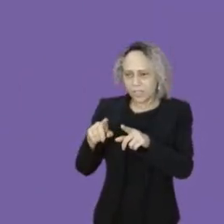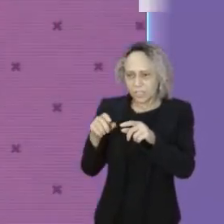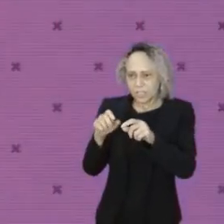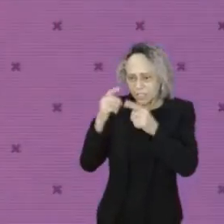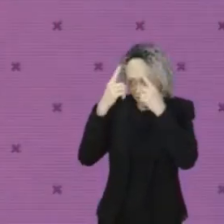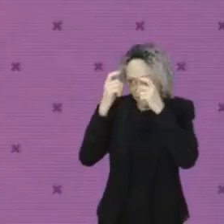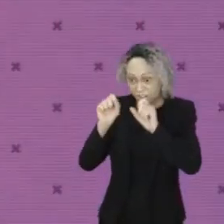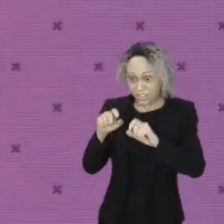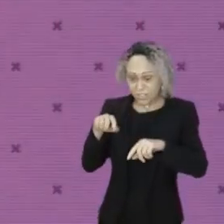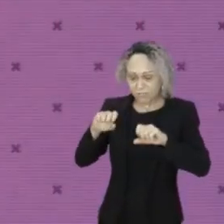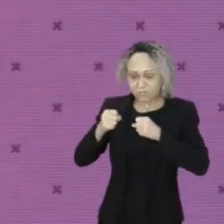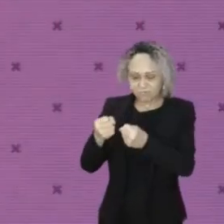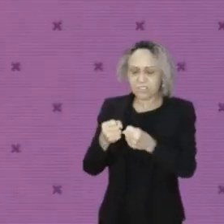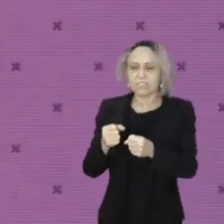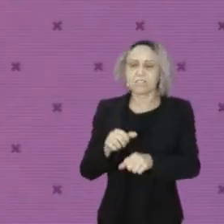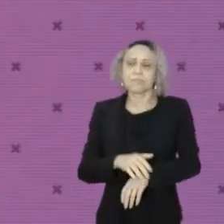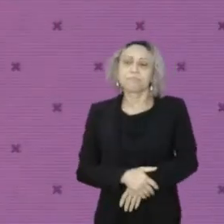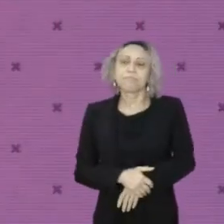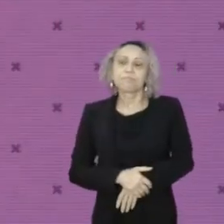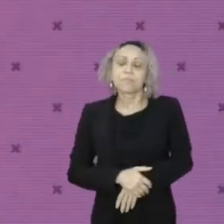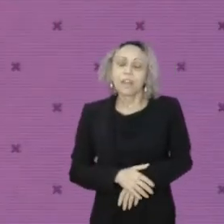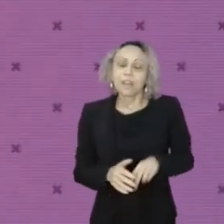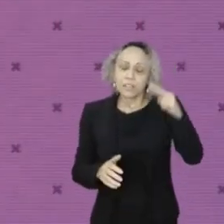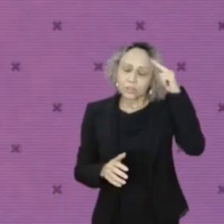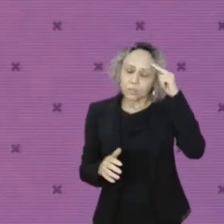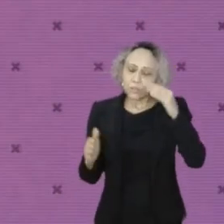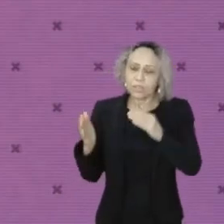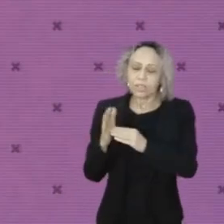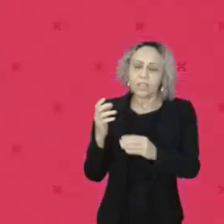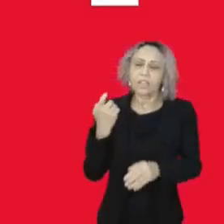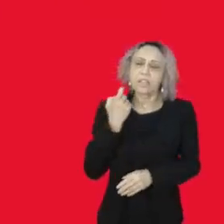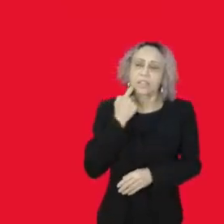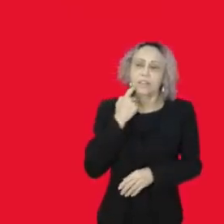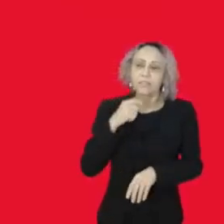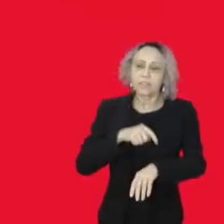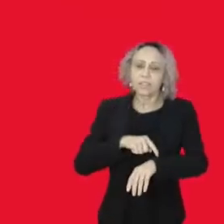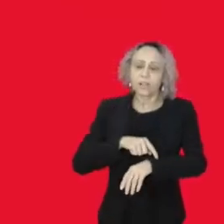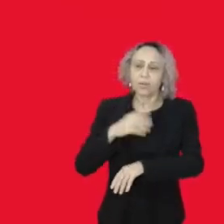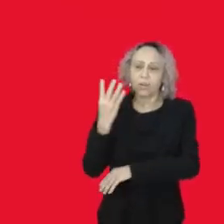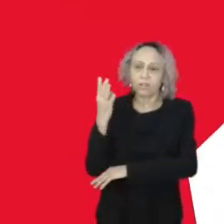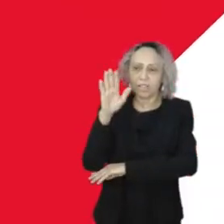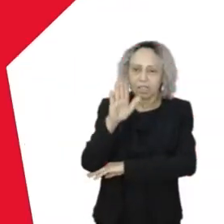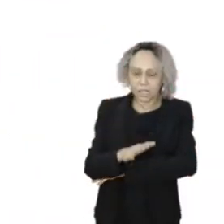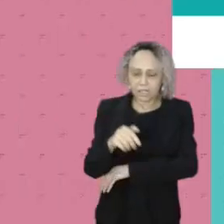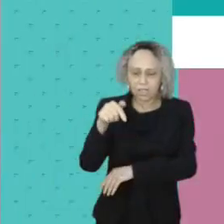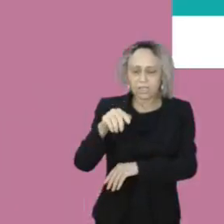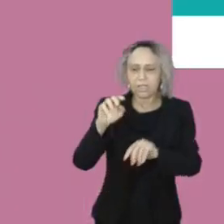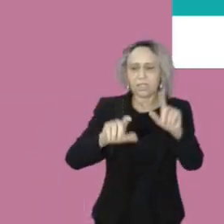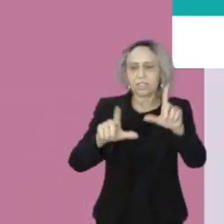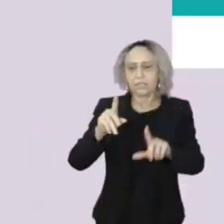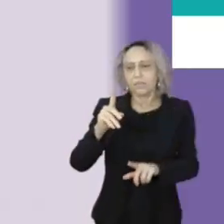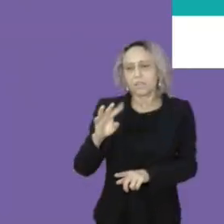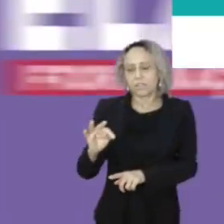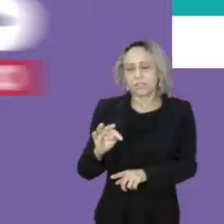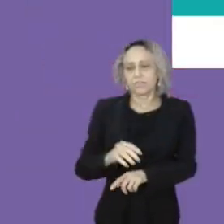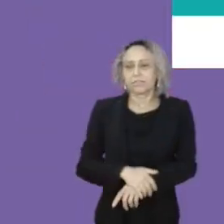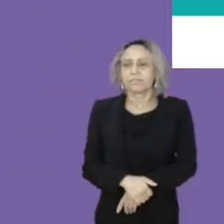e não perca nenhuma aula. É de segunda a sexta-feira, sempre às 16h, aqui na TVPT.